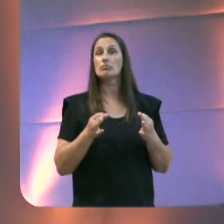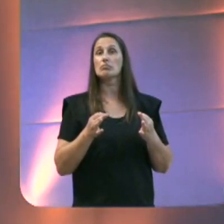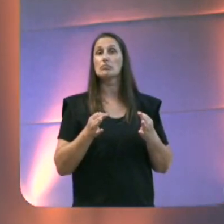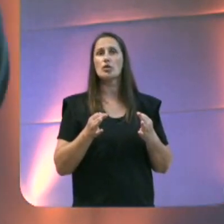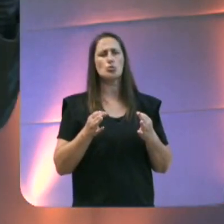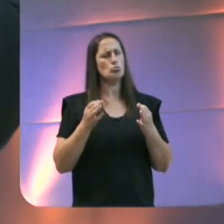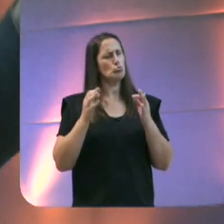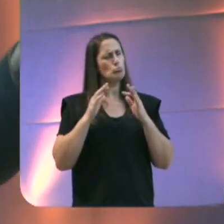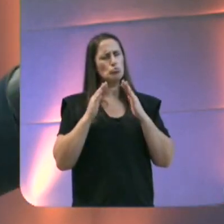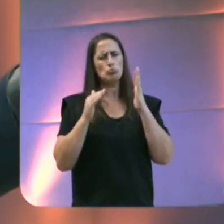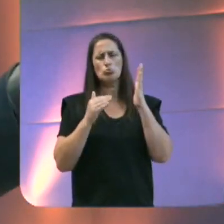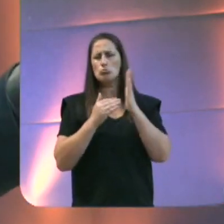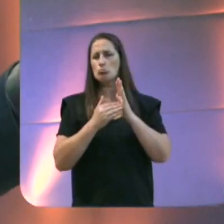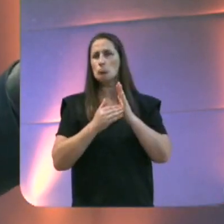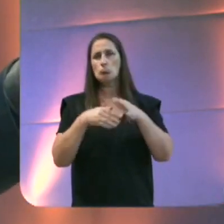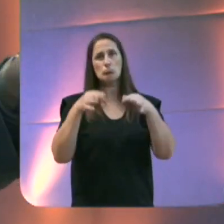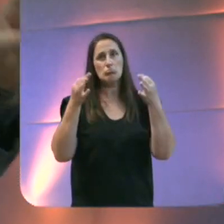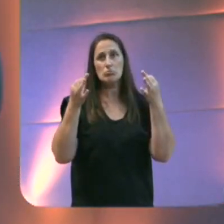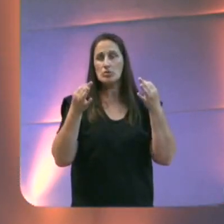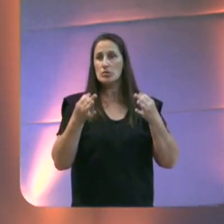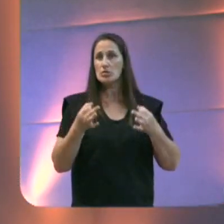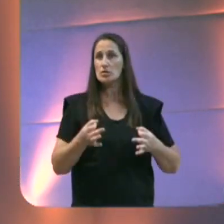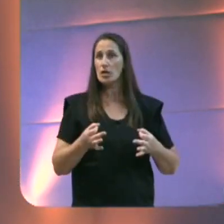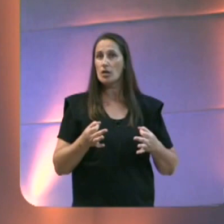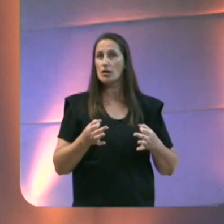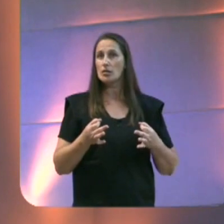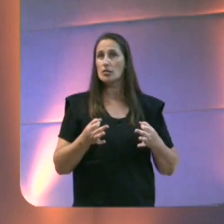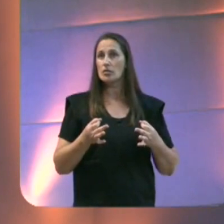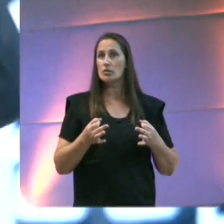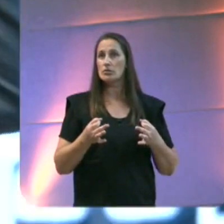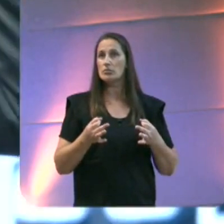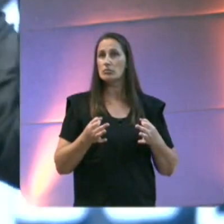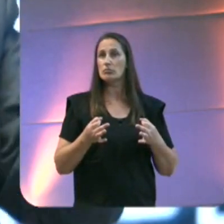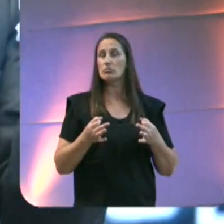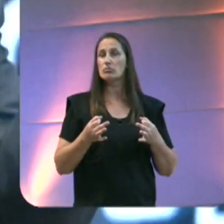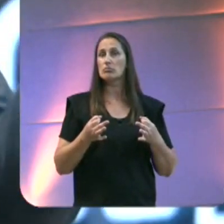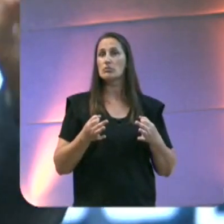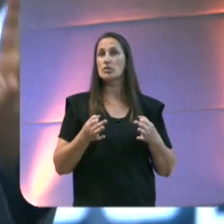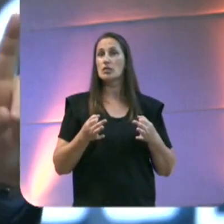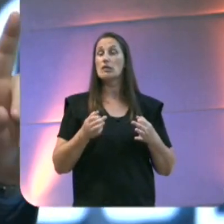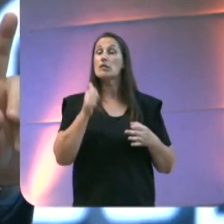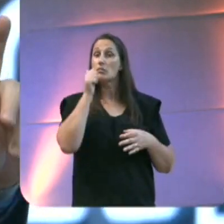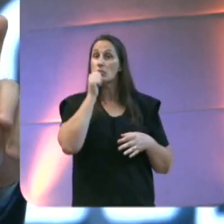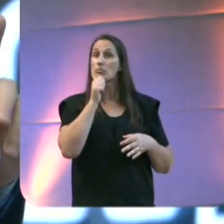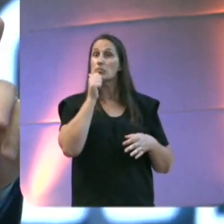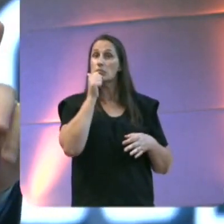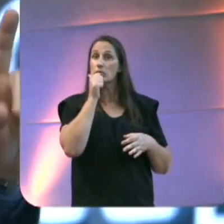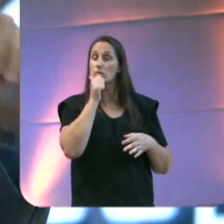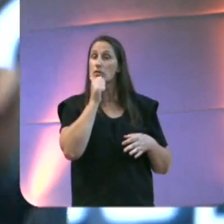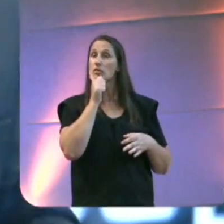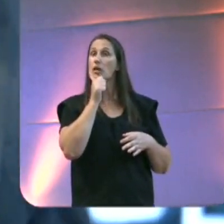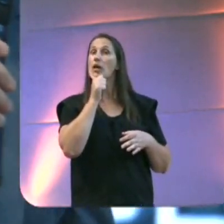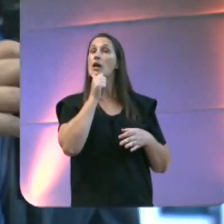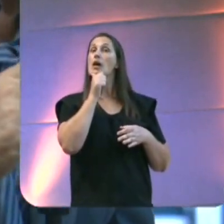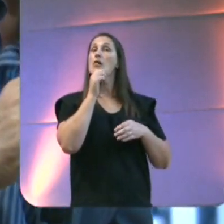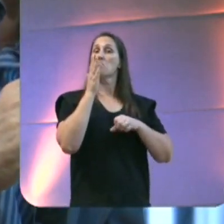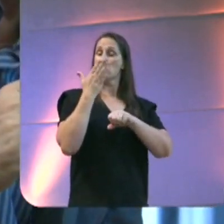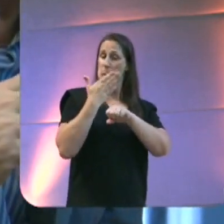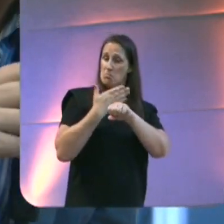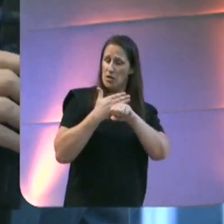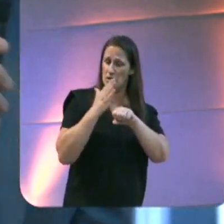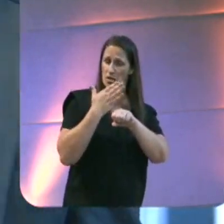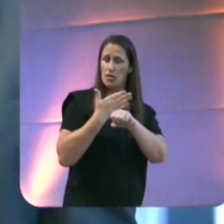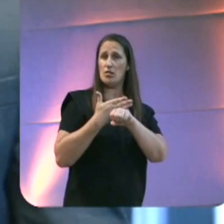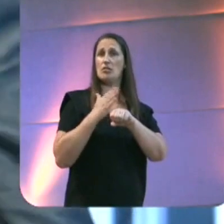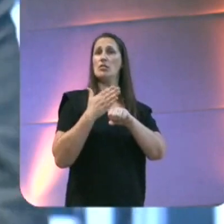Aparentemente tudo estava correto. Muito provavelmente elas teriam participado do ensaio do